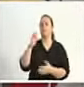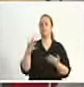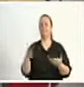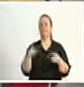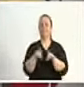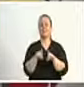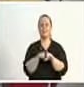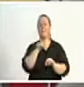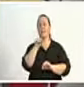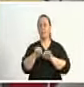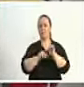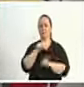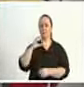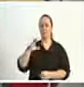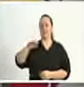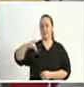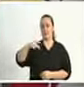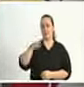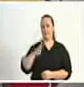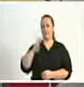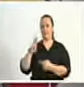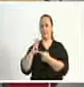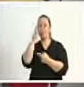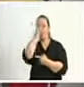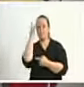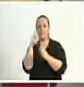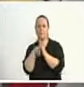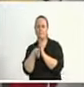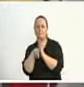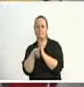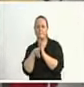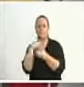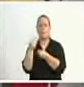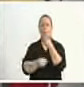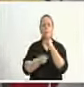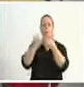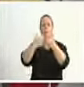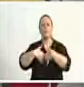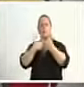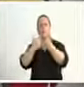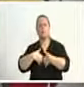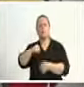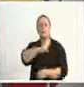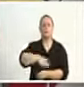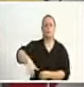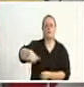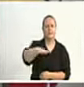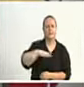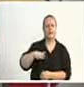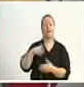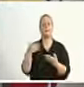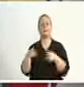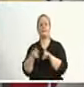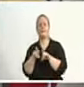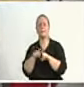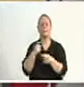da CNBB que conhecem o funcionamento da máquina pública e sabem como funciona a sociedade. Não estão aqui, a